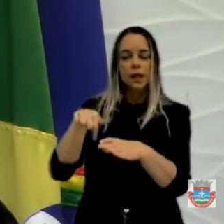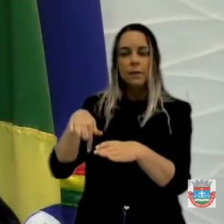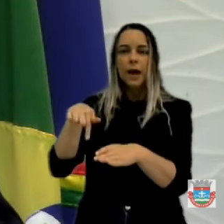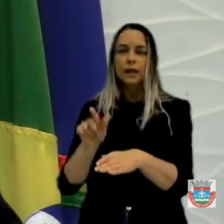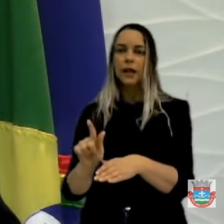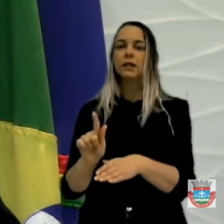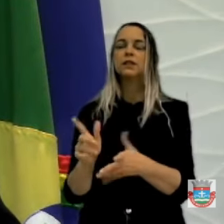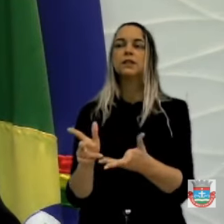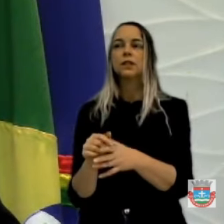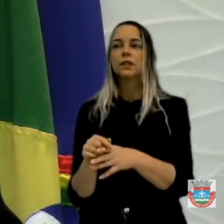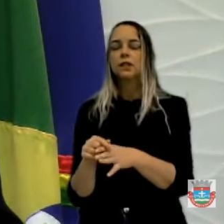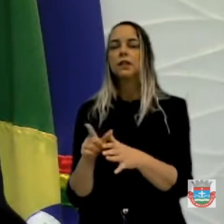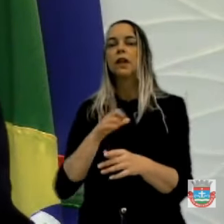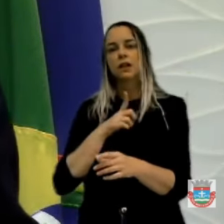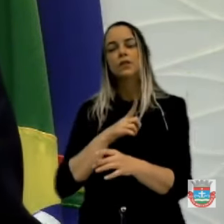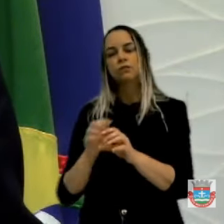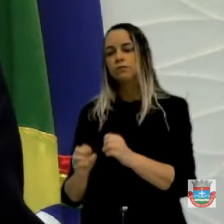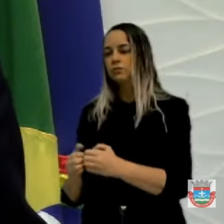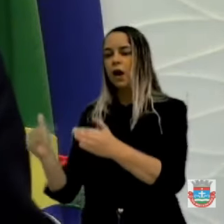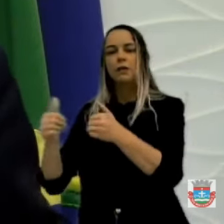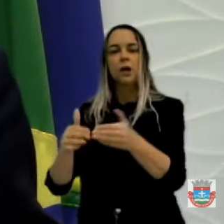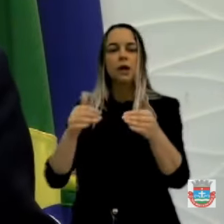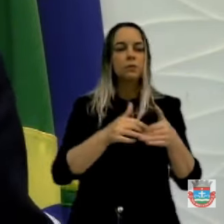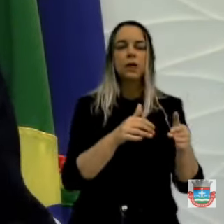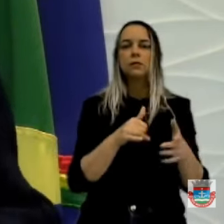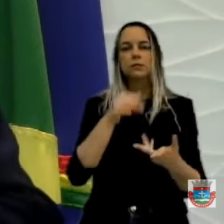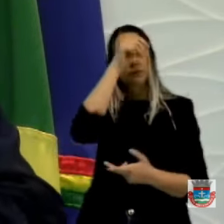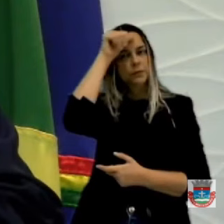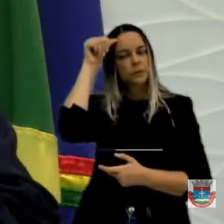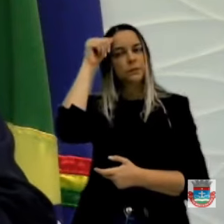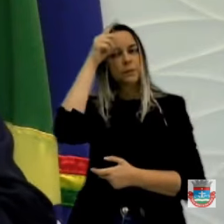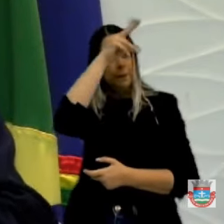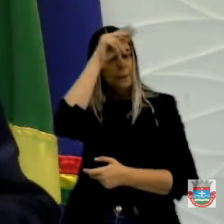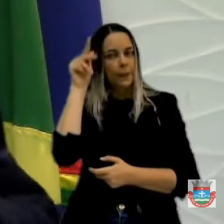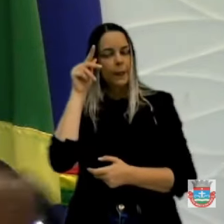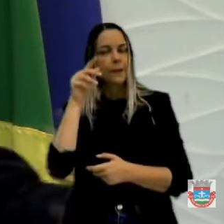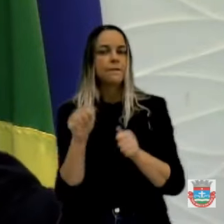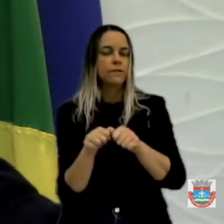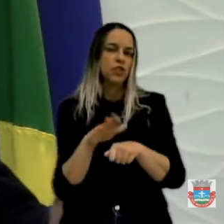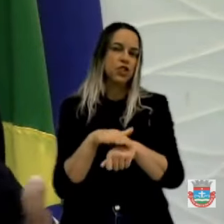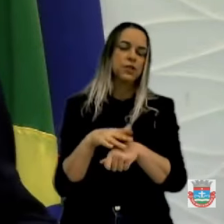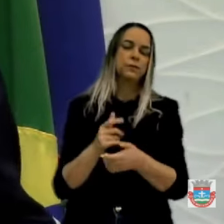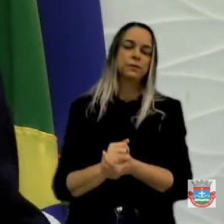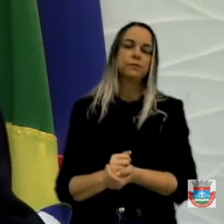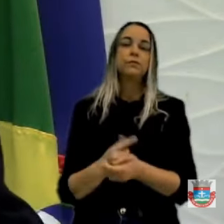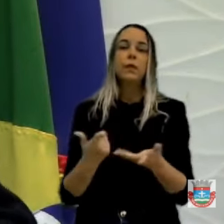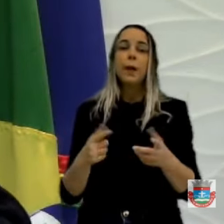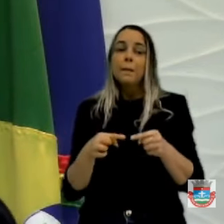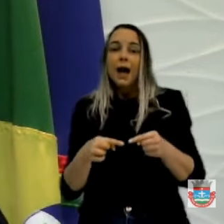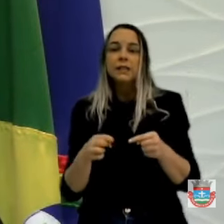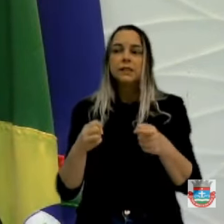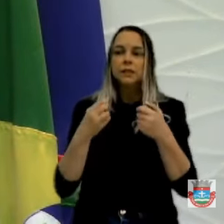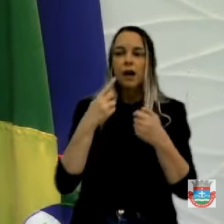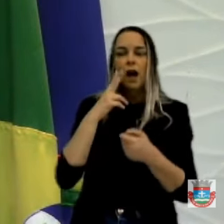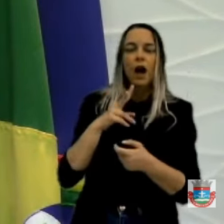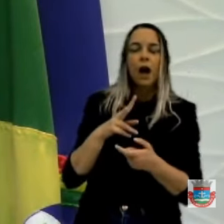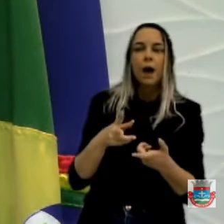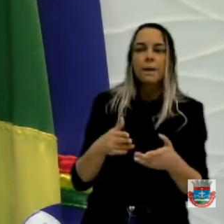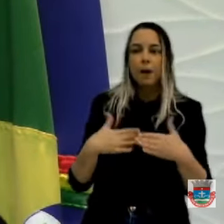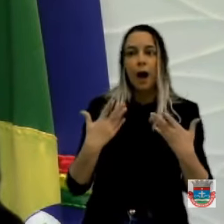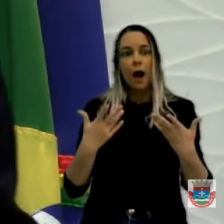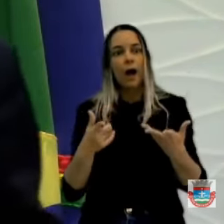inauguração feita pelo prefeito Alexandre Batité. Mas a inauguração chamou a atenção, foi a inauguração